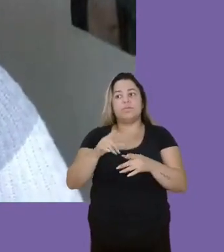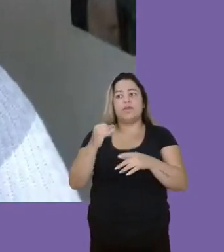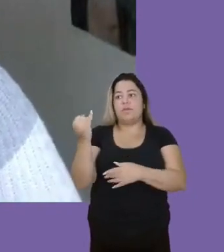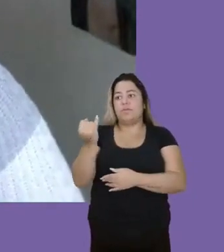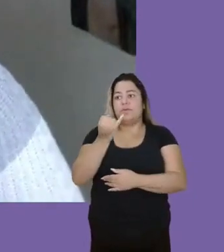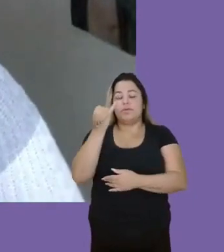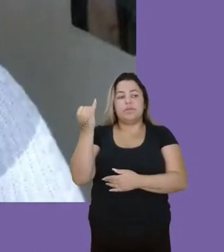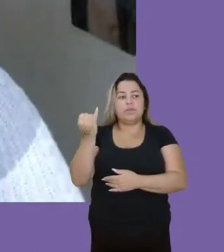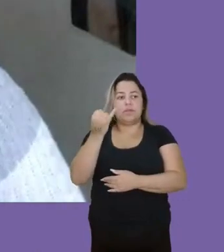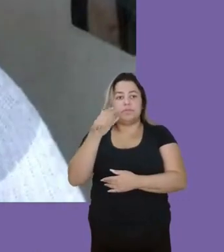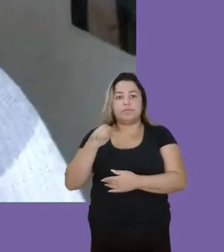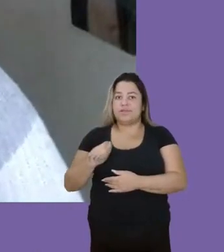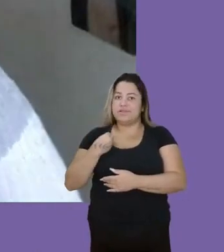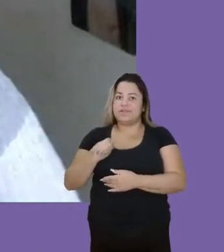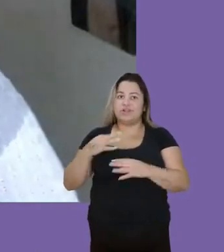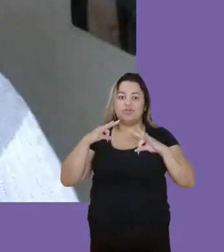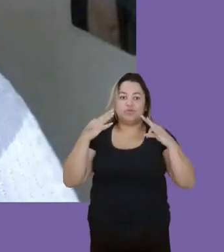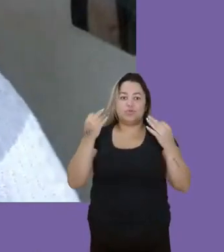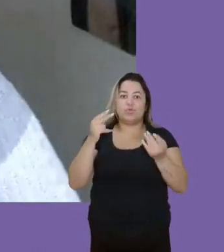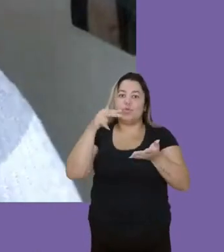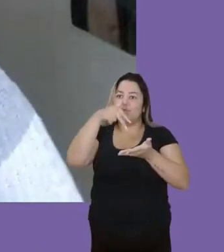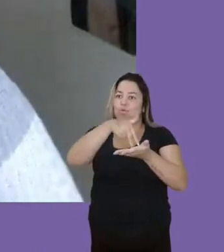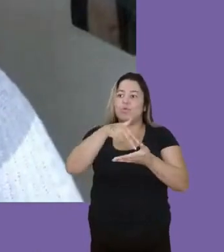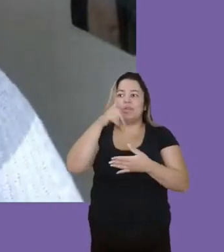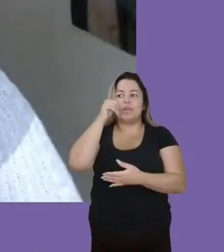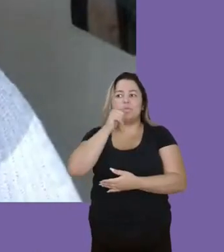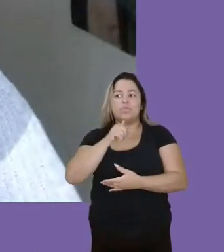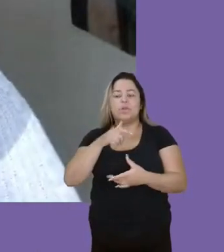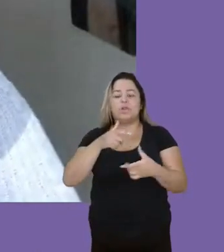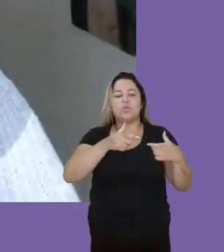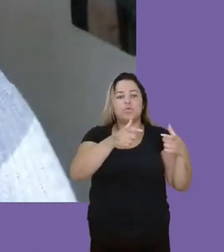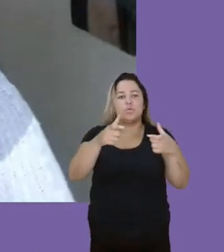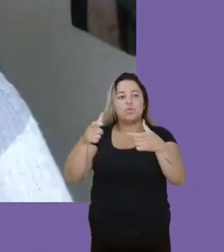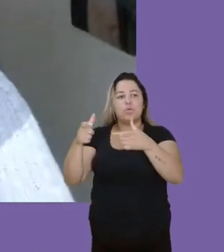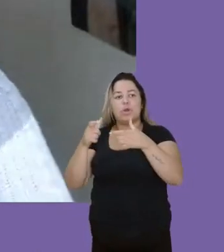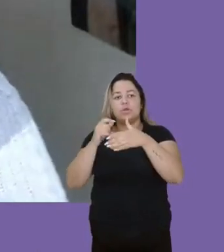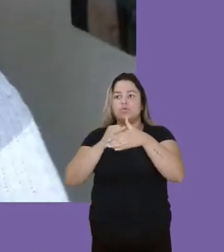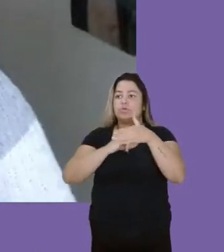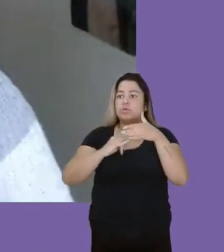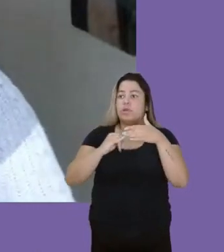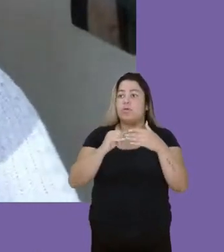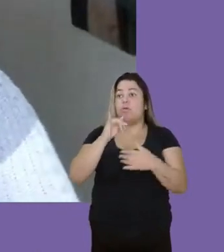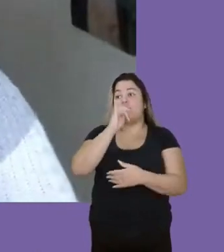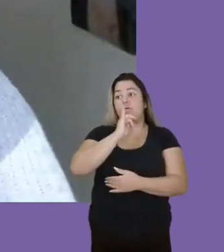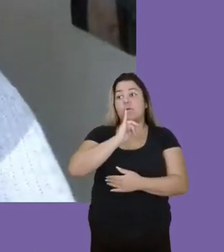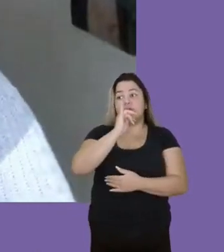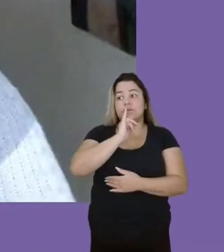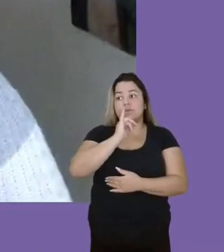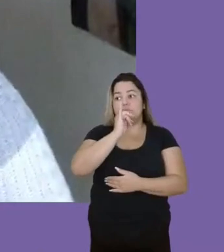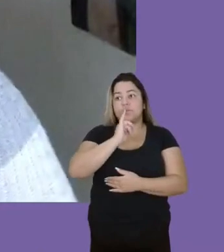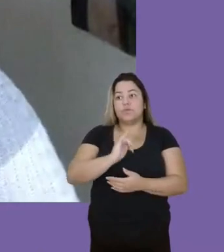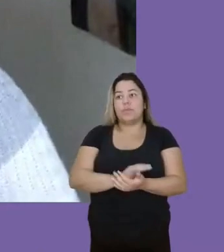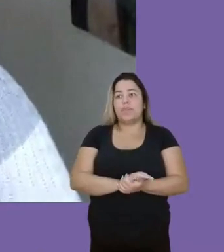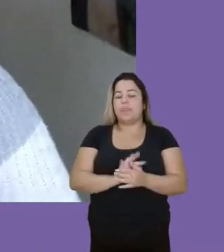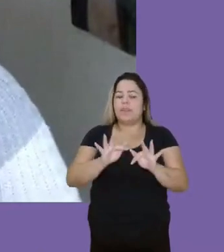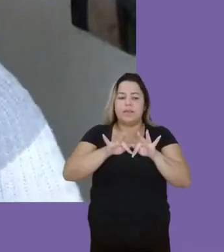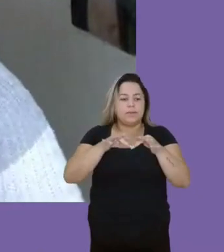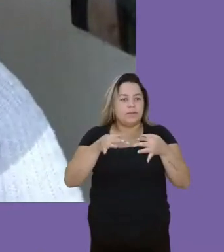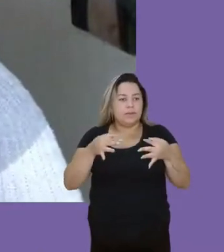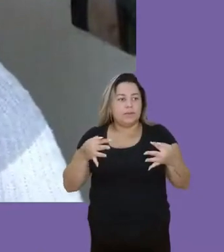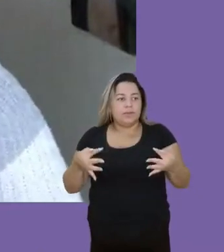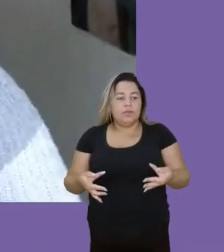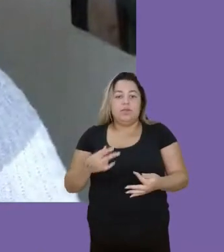da presença de todas as mulheres nos espaços institucionais. Vou dar um exemplo muito simples.